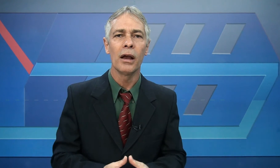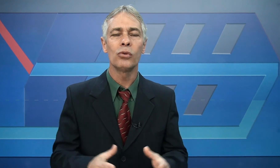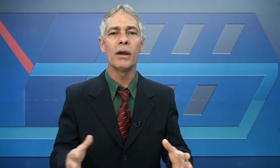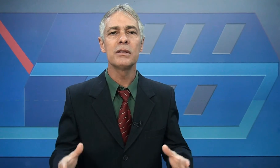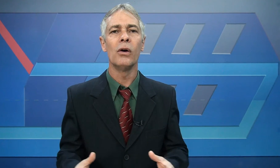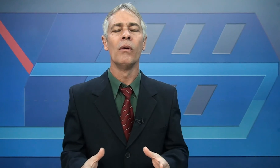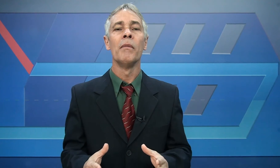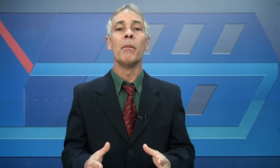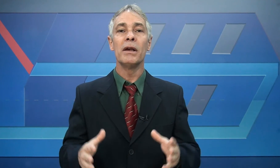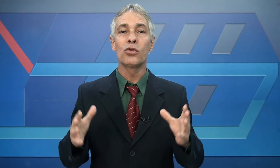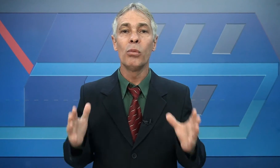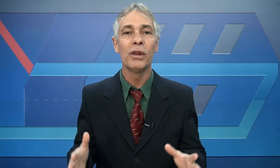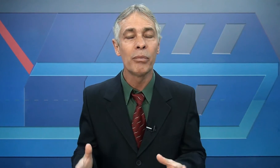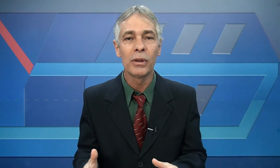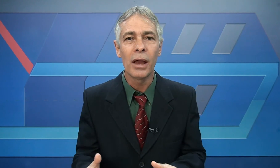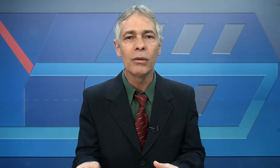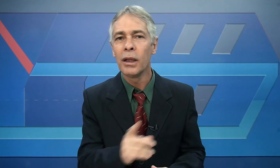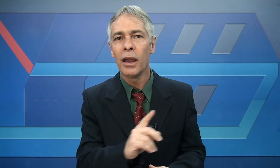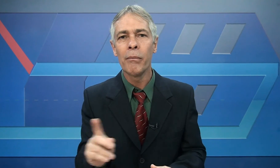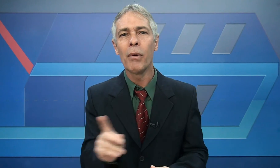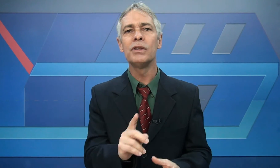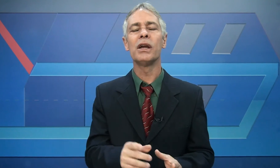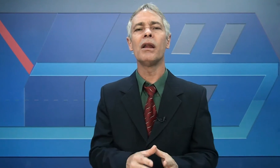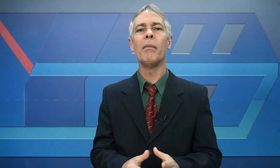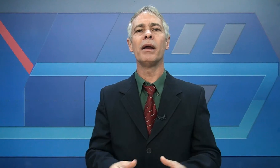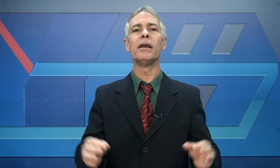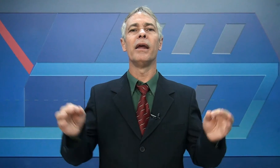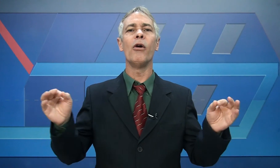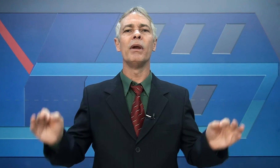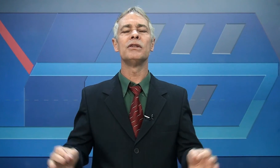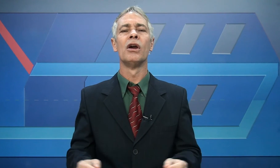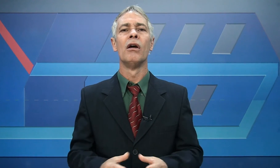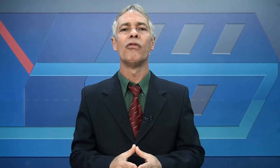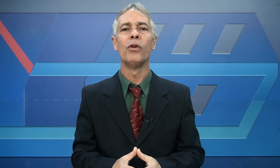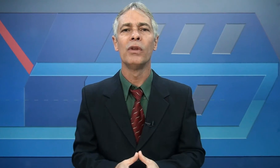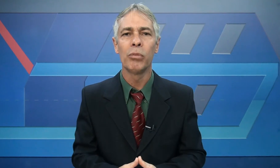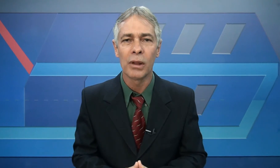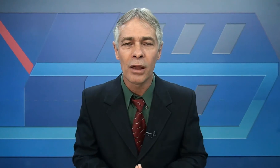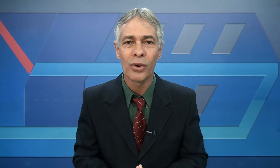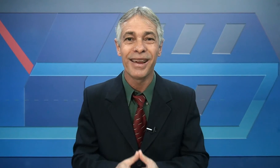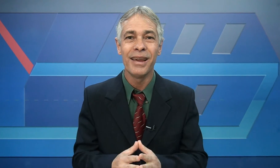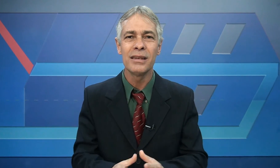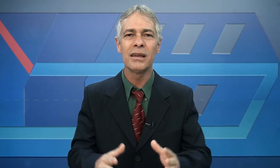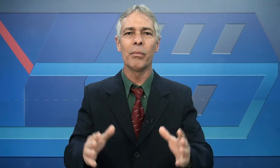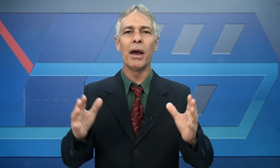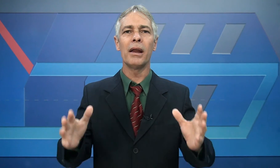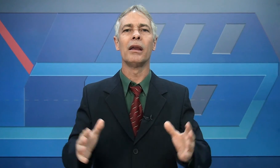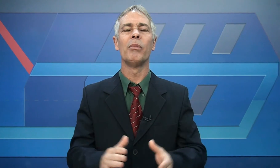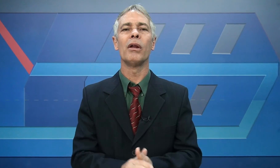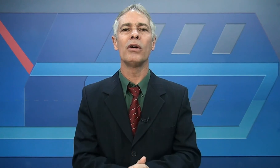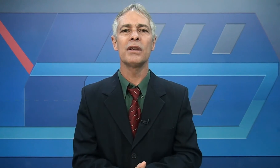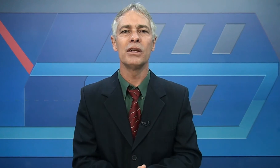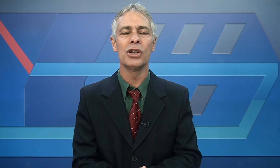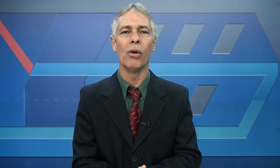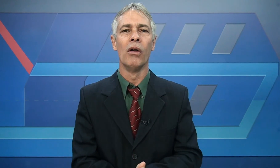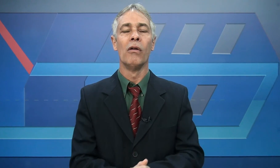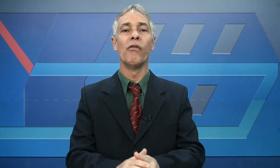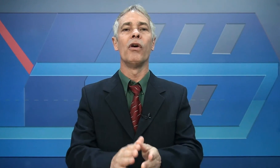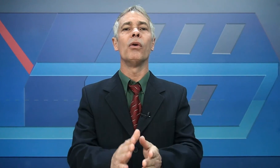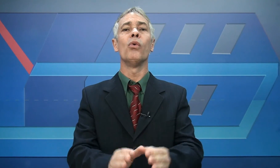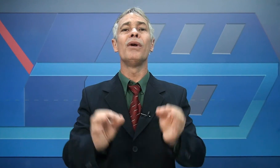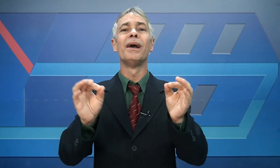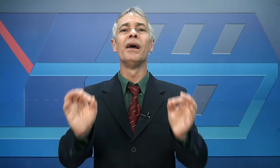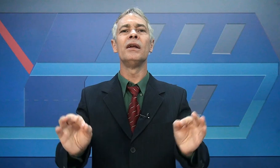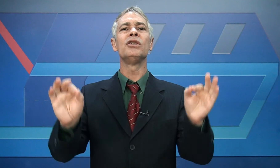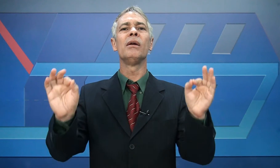né? Atuação. Mas como deputado, ninguém pode reclamar que ele realmente foi um deputado exemplar aqui para a nossa região.